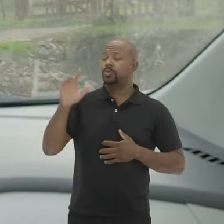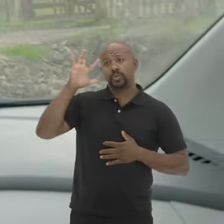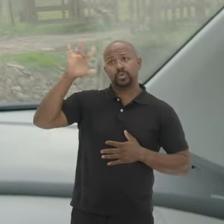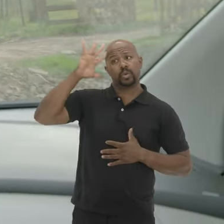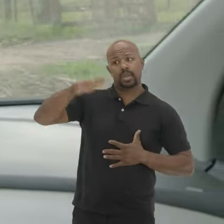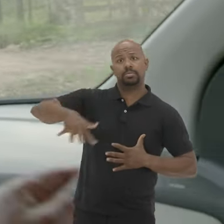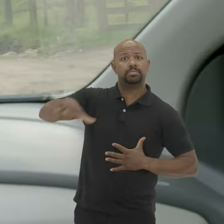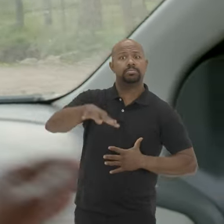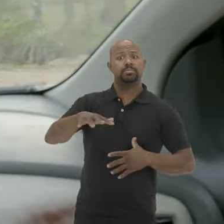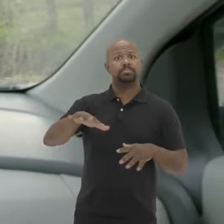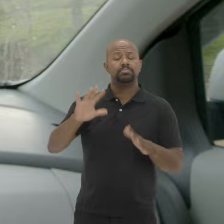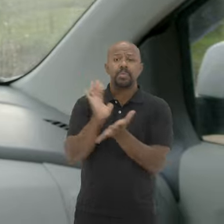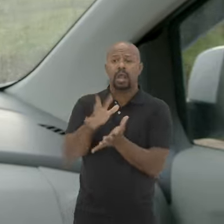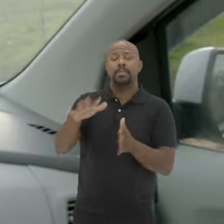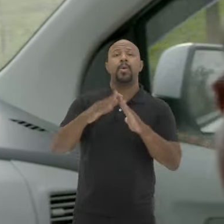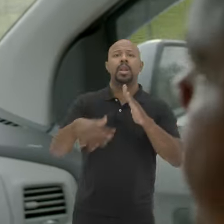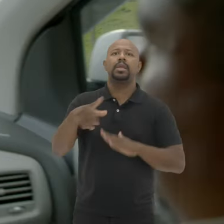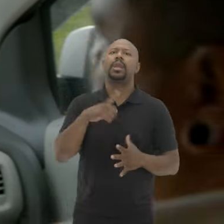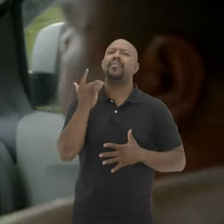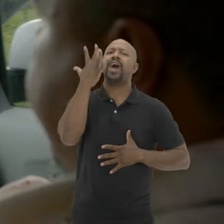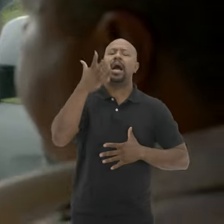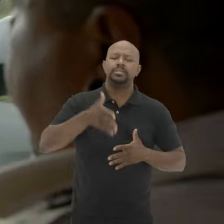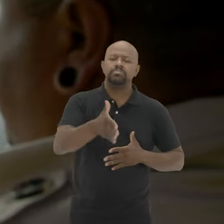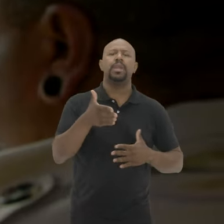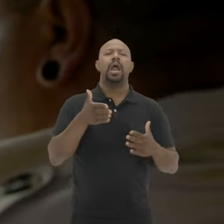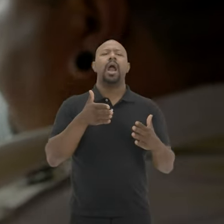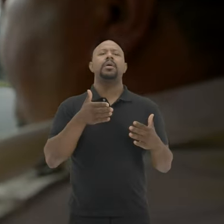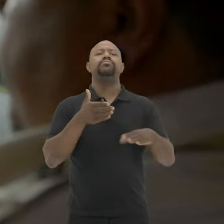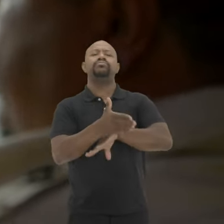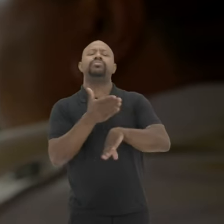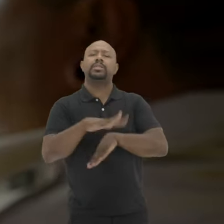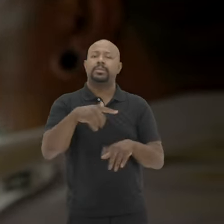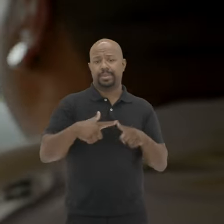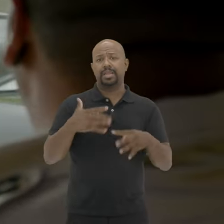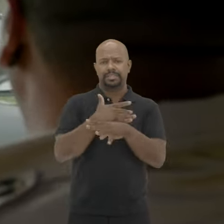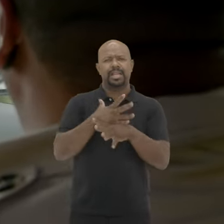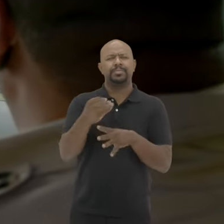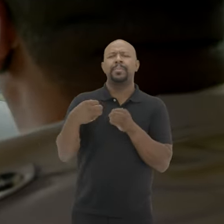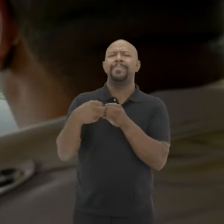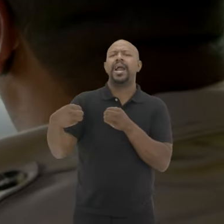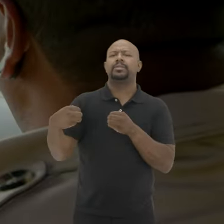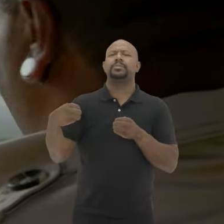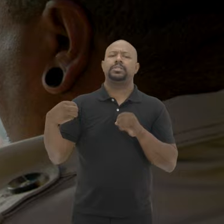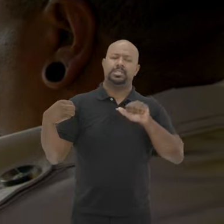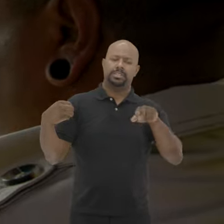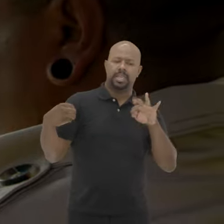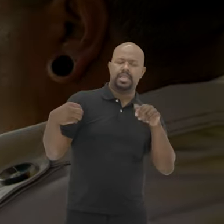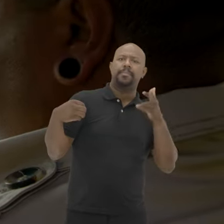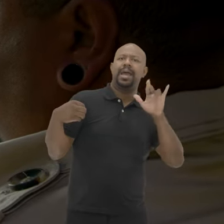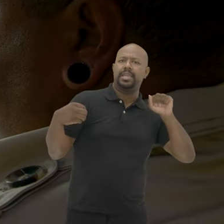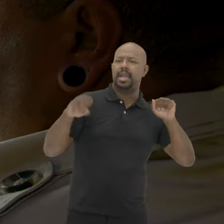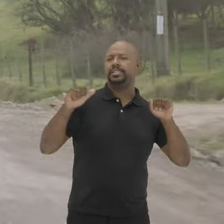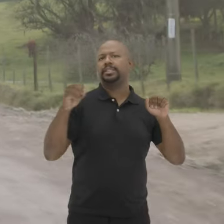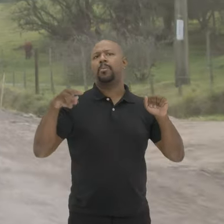sonho da Comunidade facilitar esse acesso a sua Martinha que por mais que são Martins seja uma cidade muito próxima de São Santa Maria São apenas